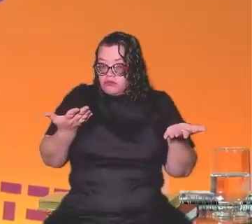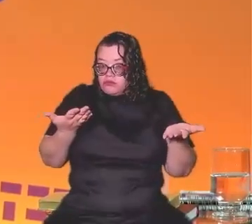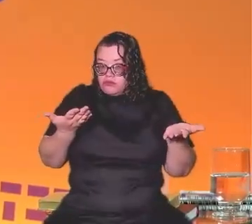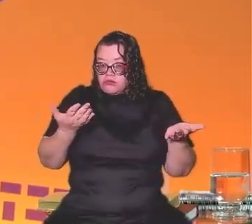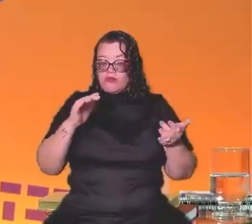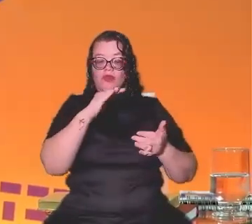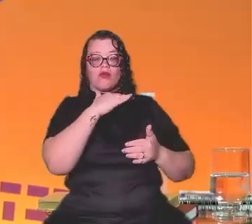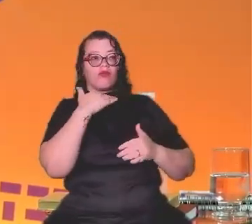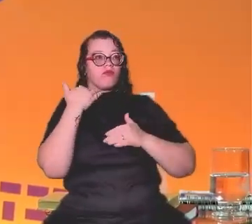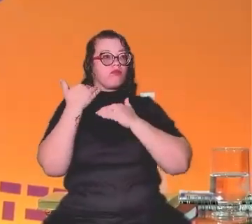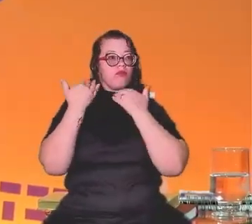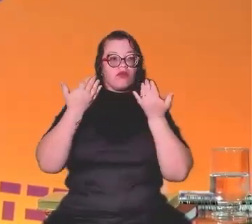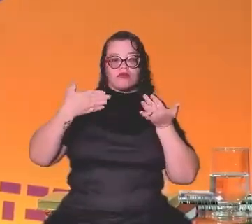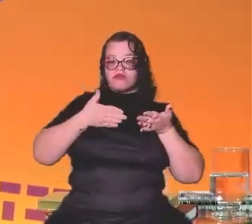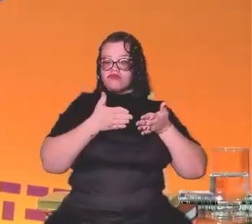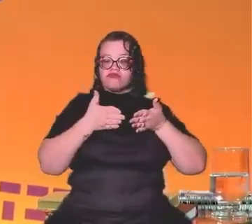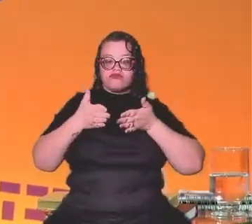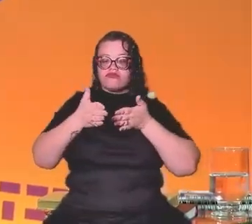vão passando.